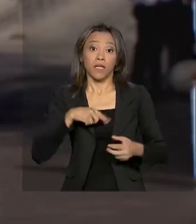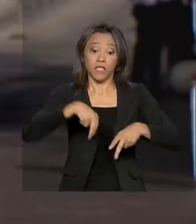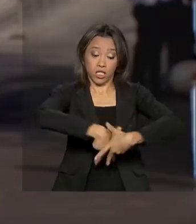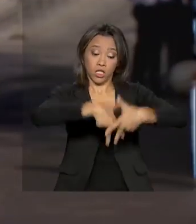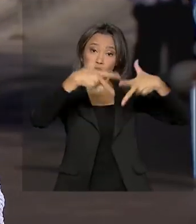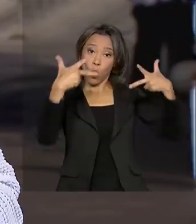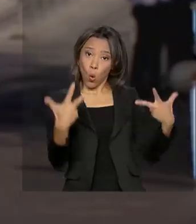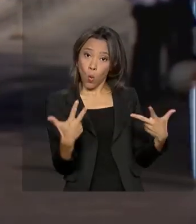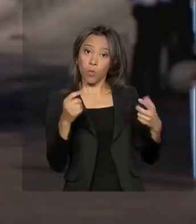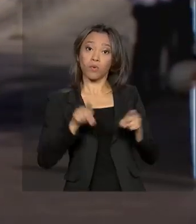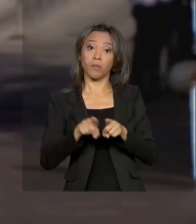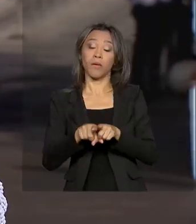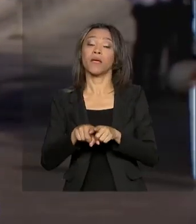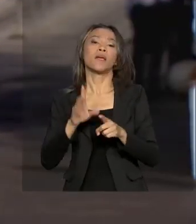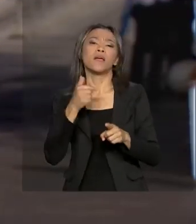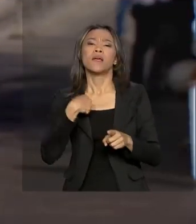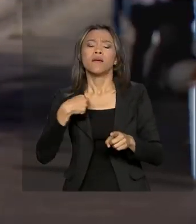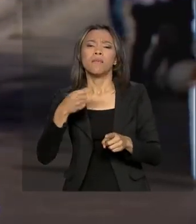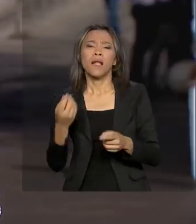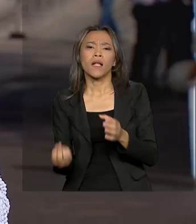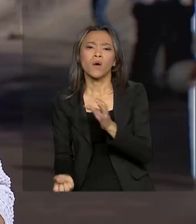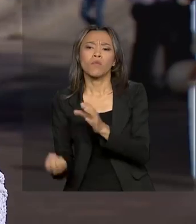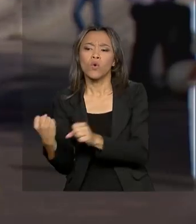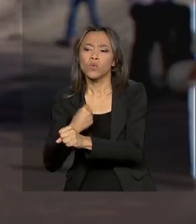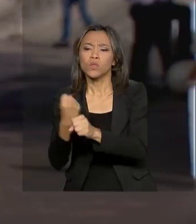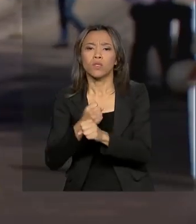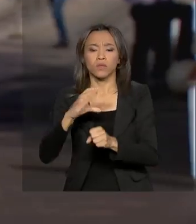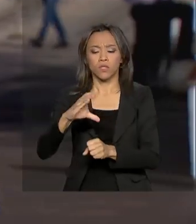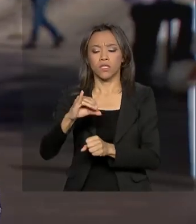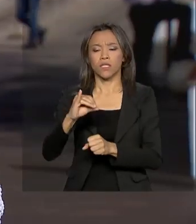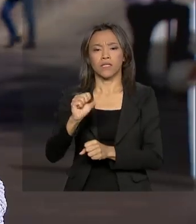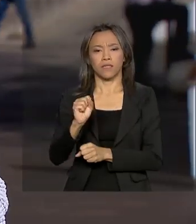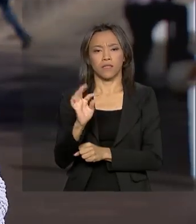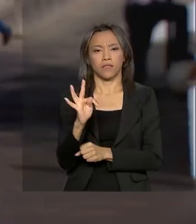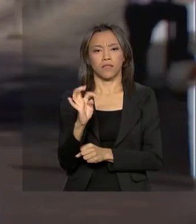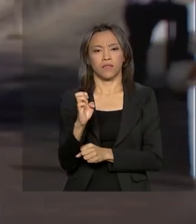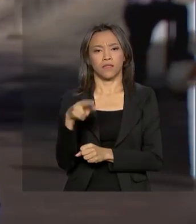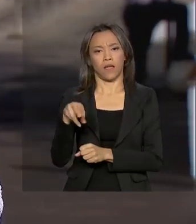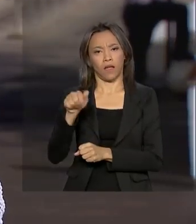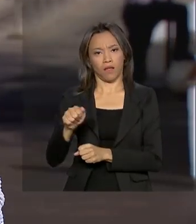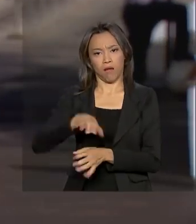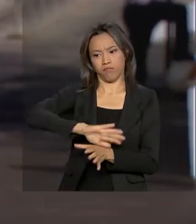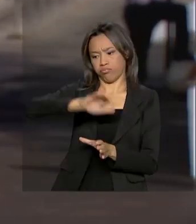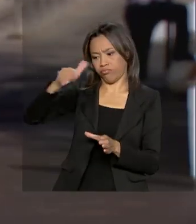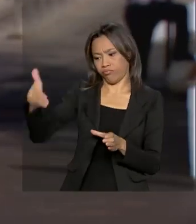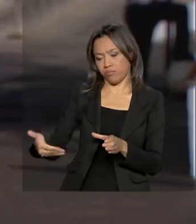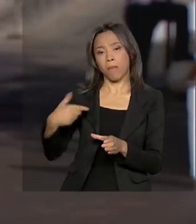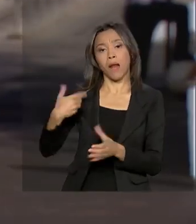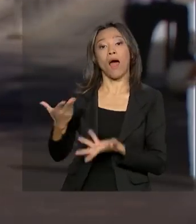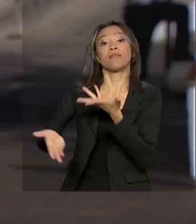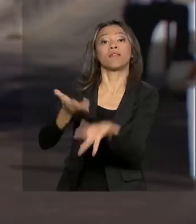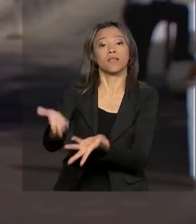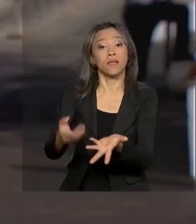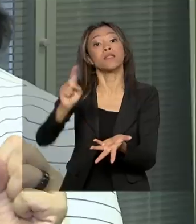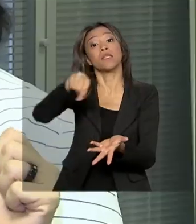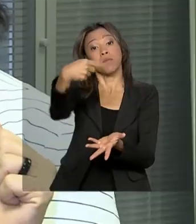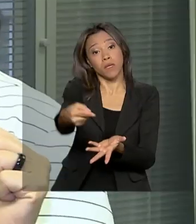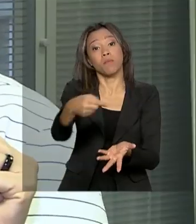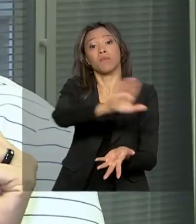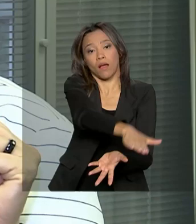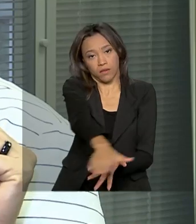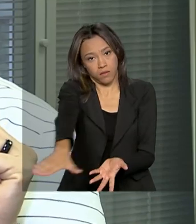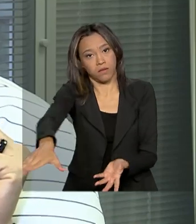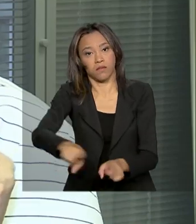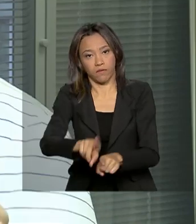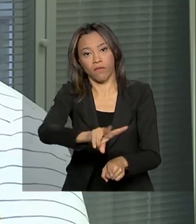quilombo com a construção de cisternas. Para 2020, a prioridade da pasta vai ser atender a infância. A